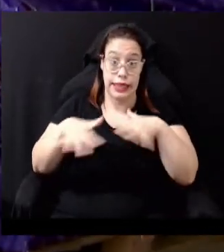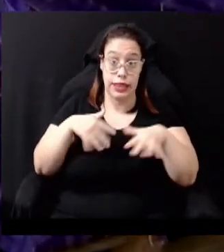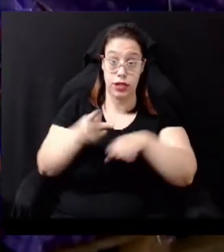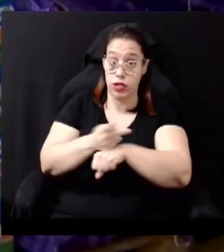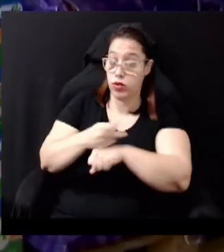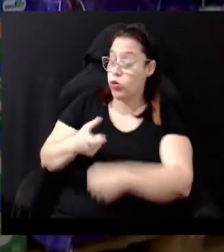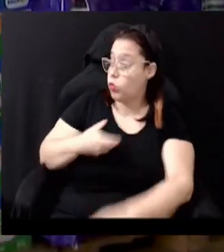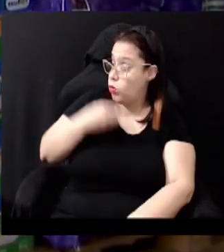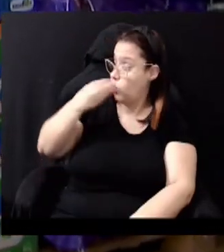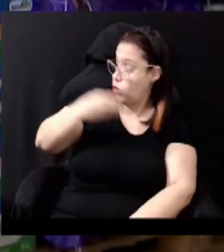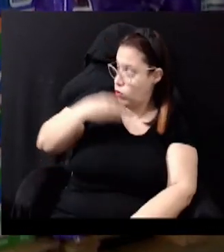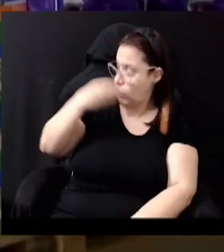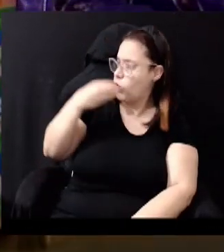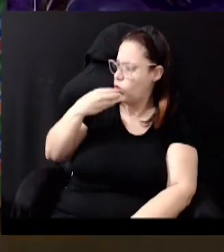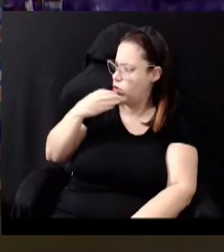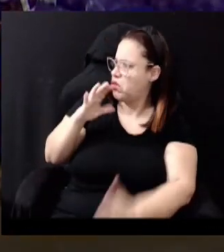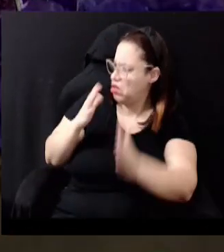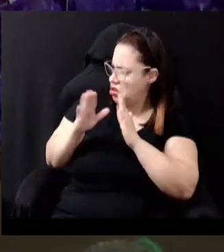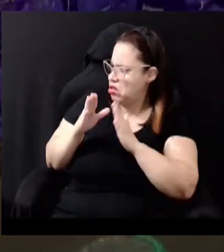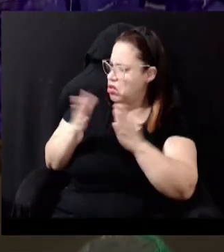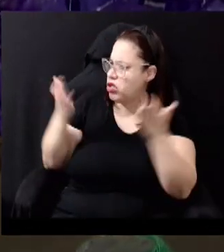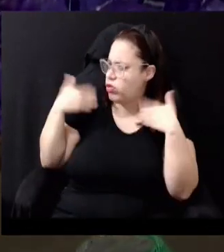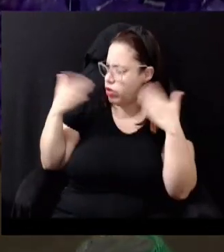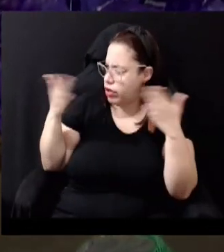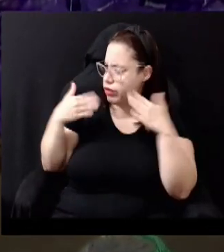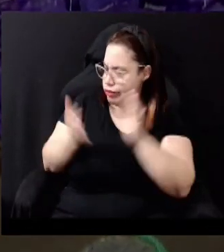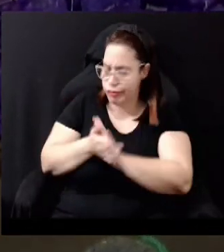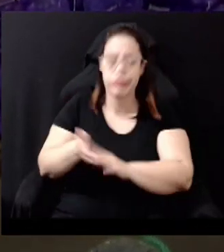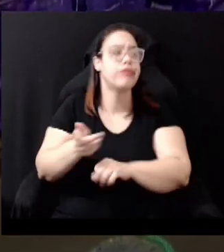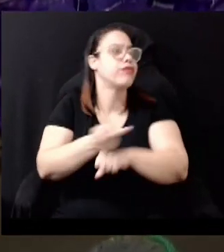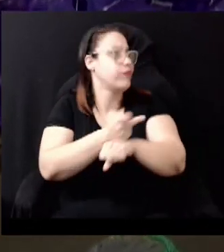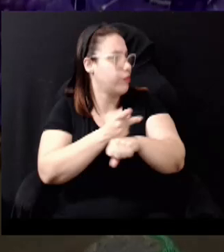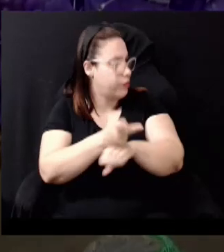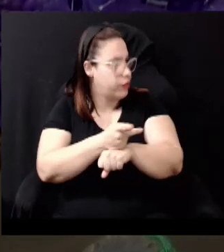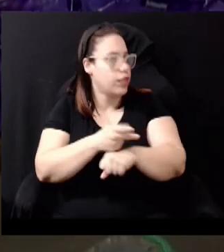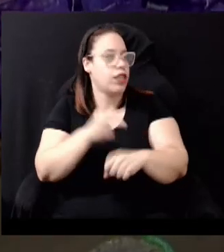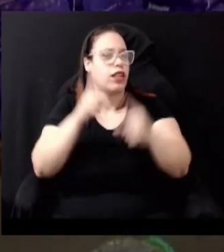época do ano, época de verão? Vamos procurando, né? Mas tá difícil.